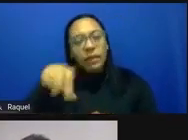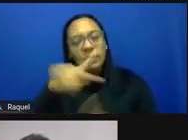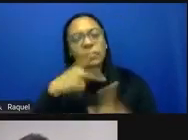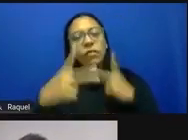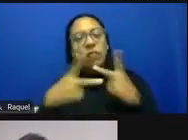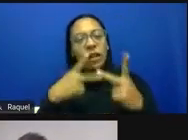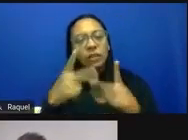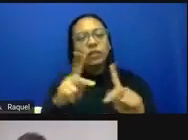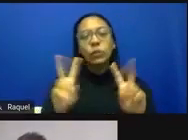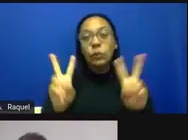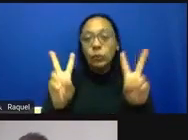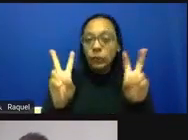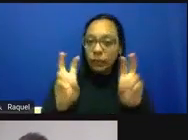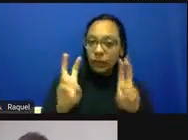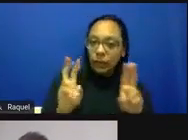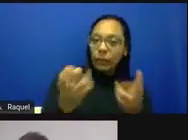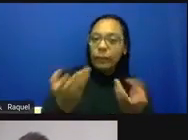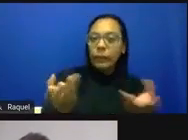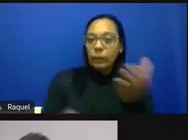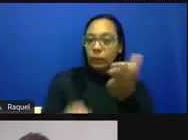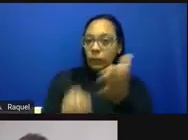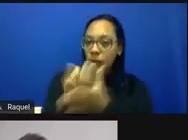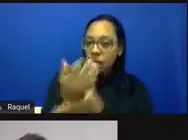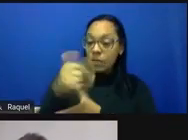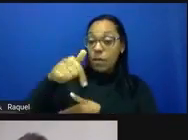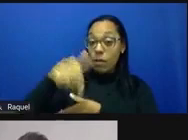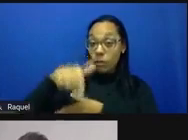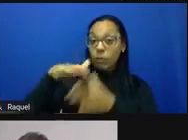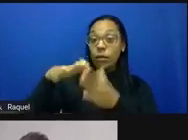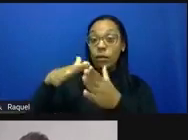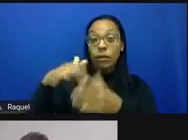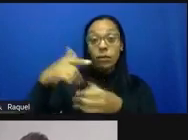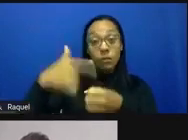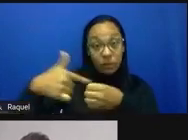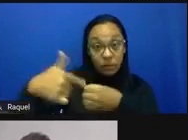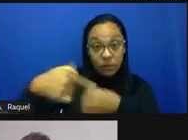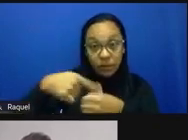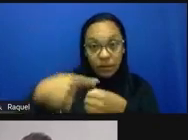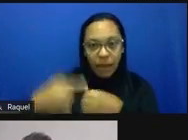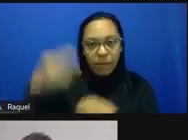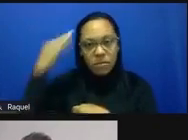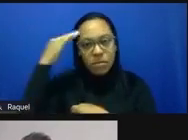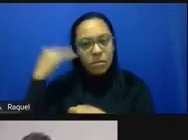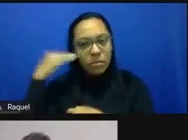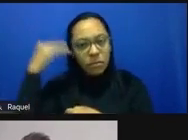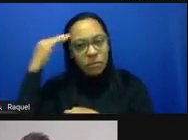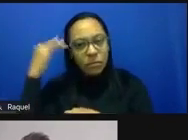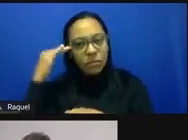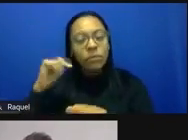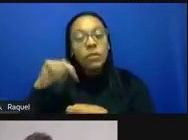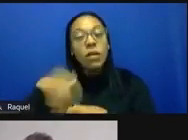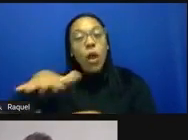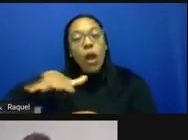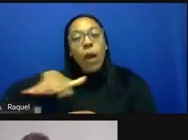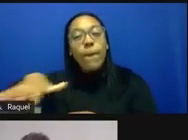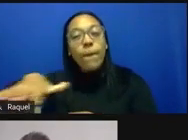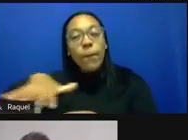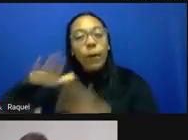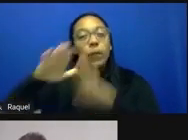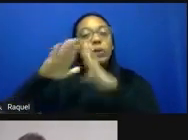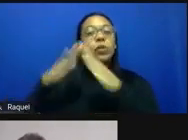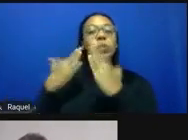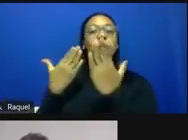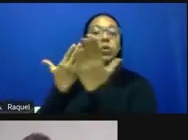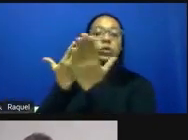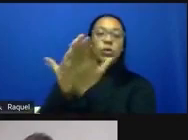vocês, né, envolvendo um ambiente de escola, né? Então, nós temos vários projetos aqui ligados à escola, como, por